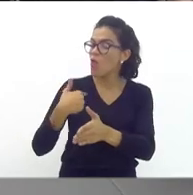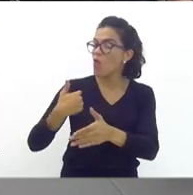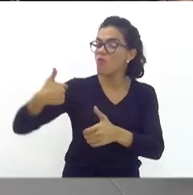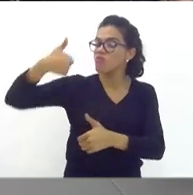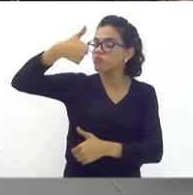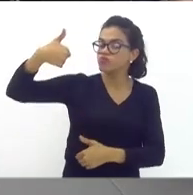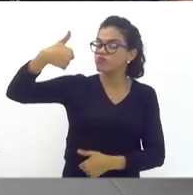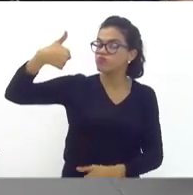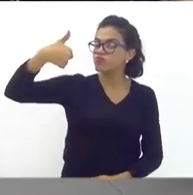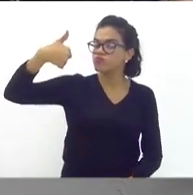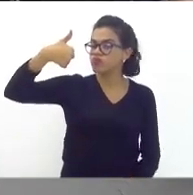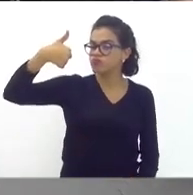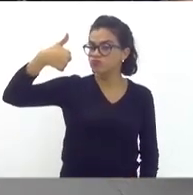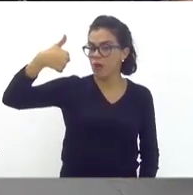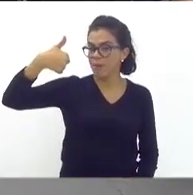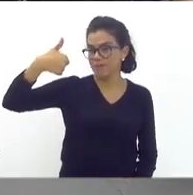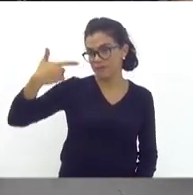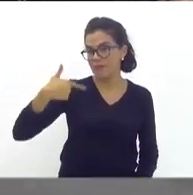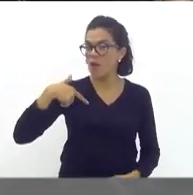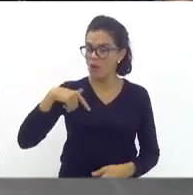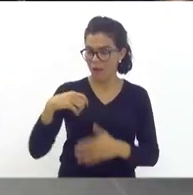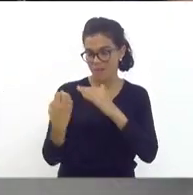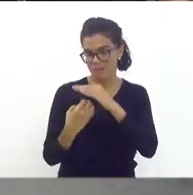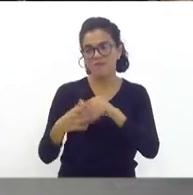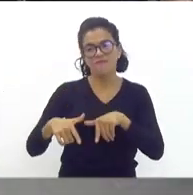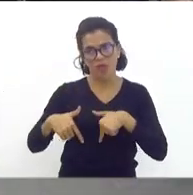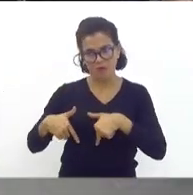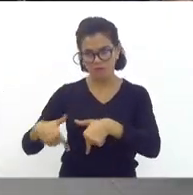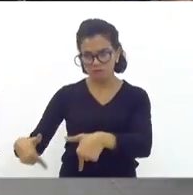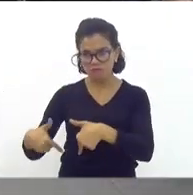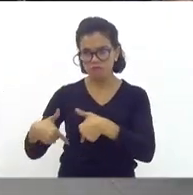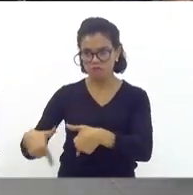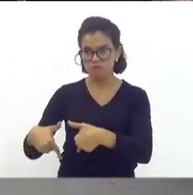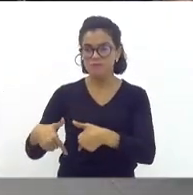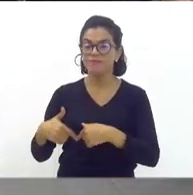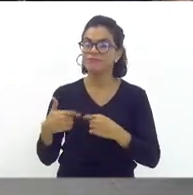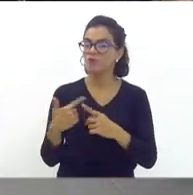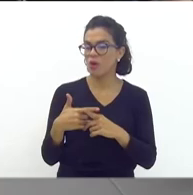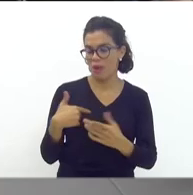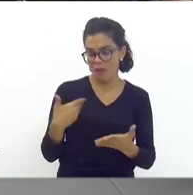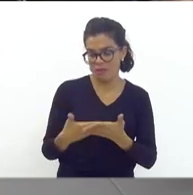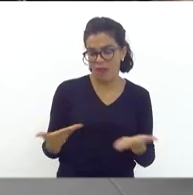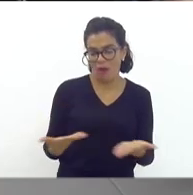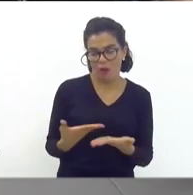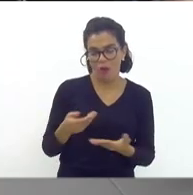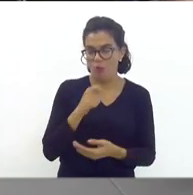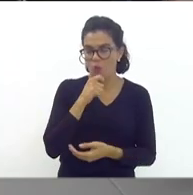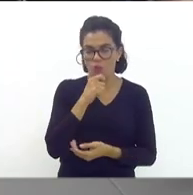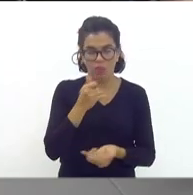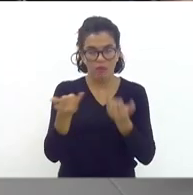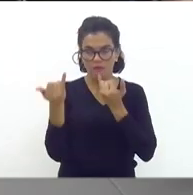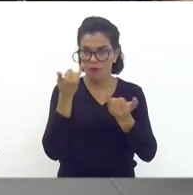vai atuar Então até então a gente não tem notícia nesse sentido mas